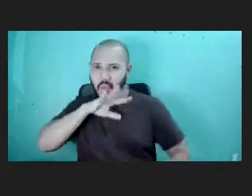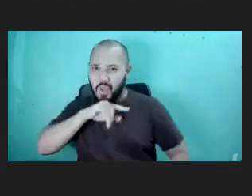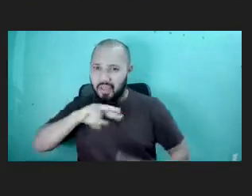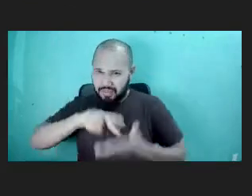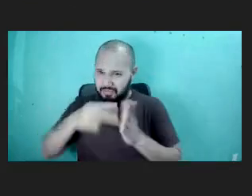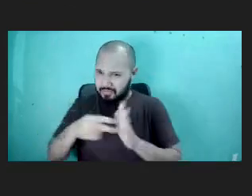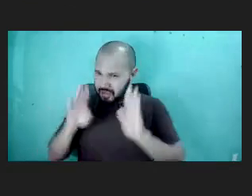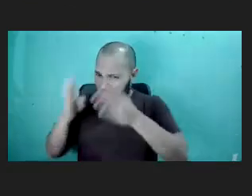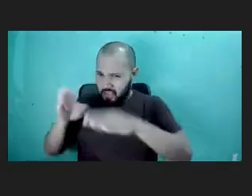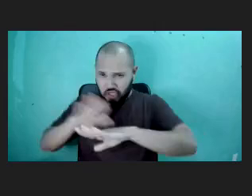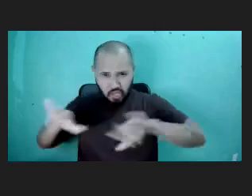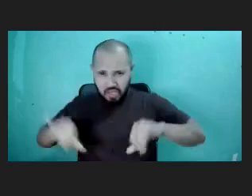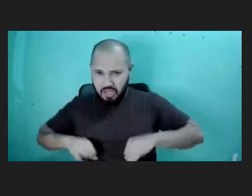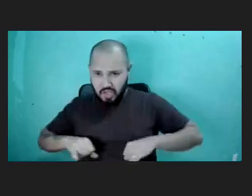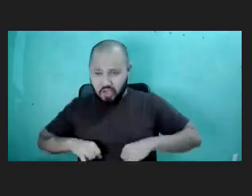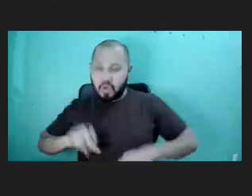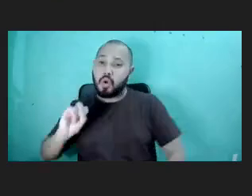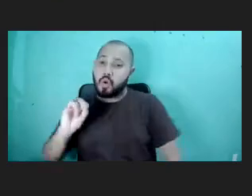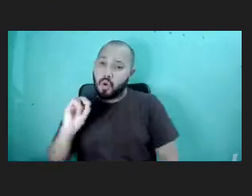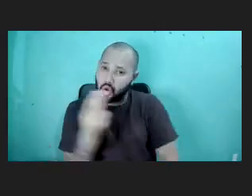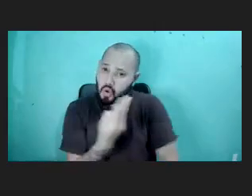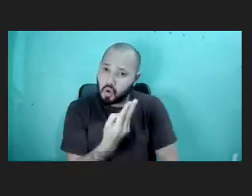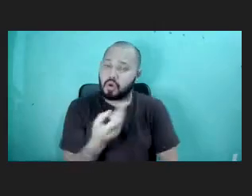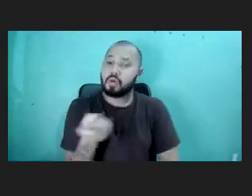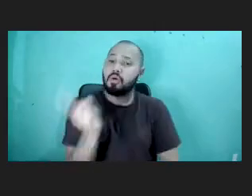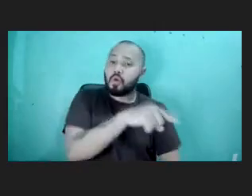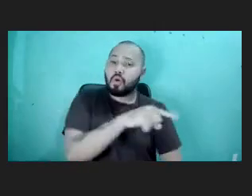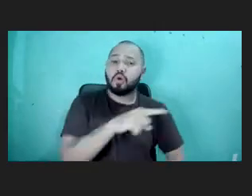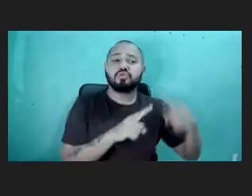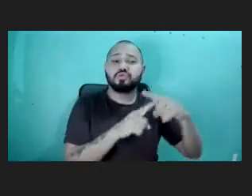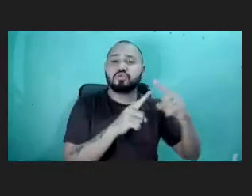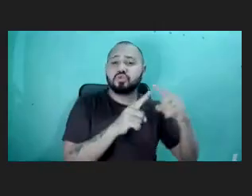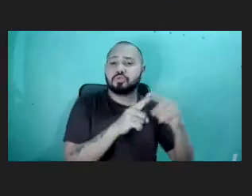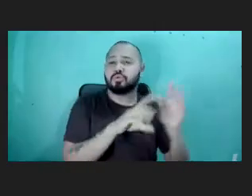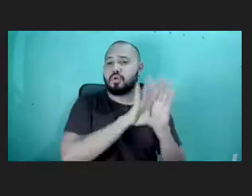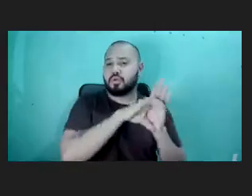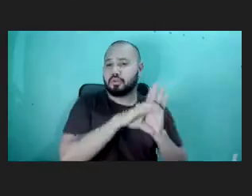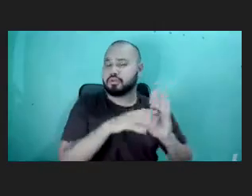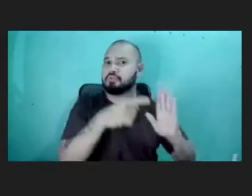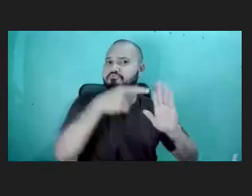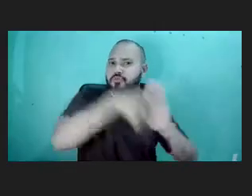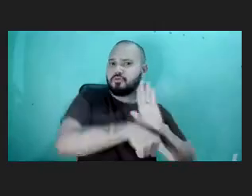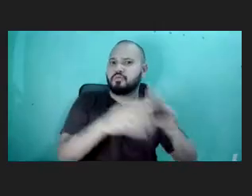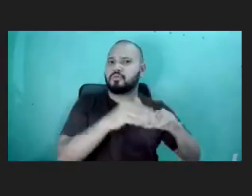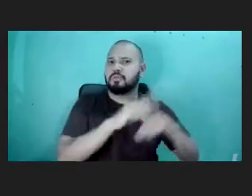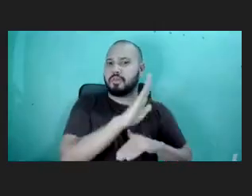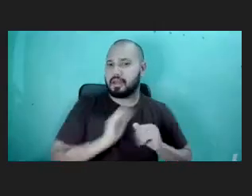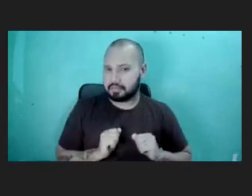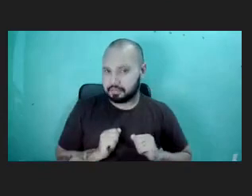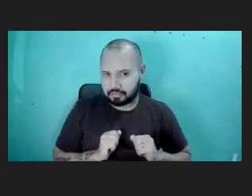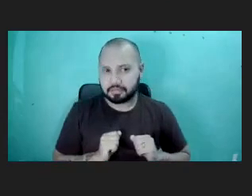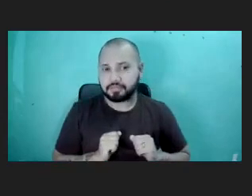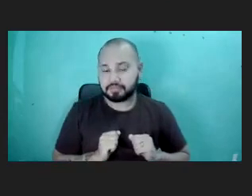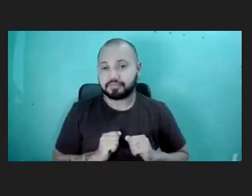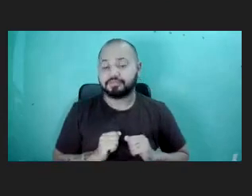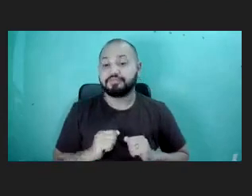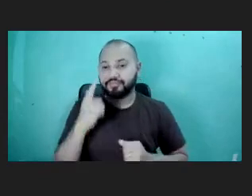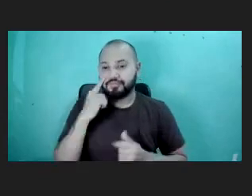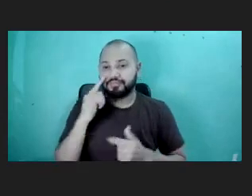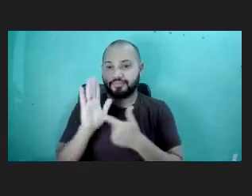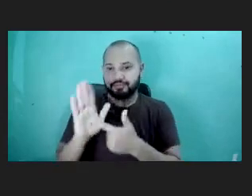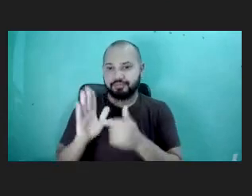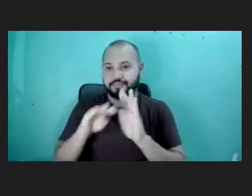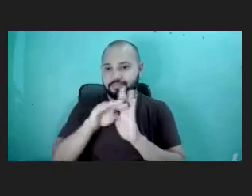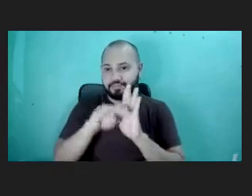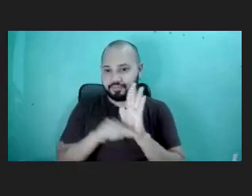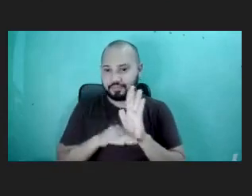uma outra ordem, um pouco mais profunda, né? Então, trouxe aqui um pouco desses conceitos, da questão do neoliberalismo como